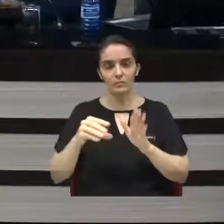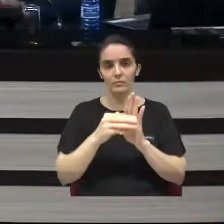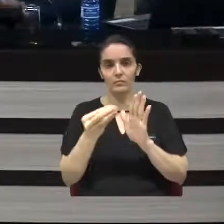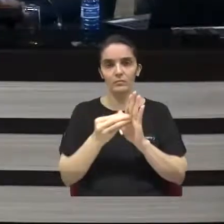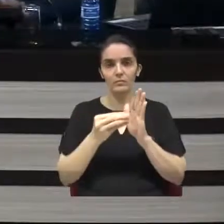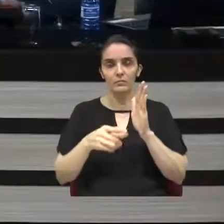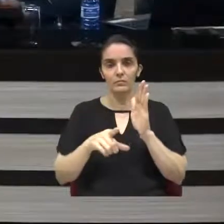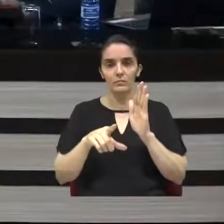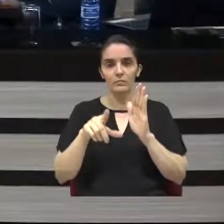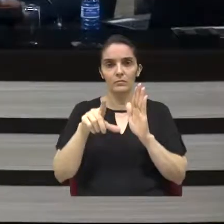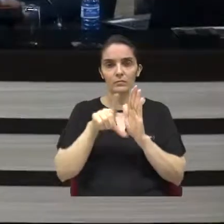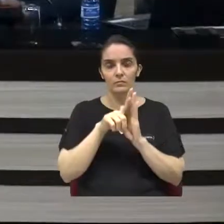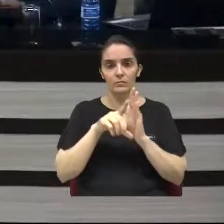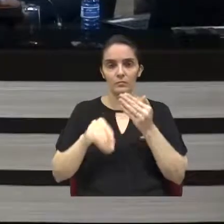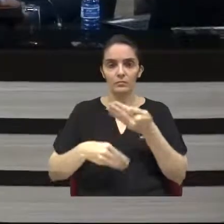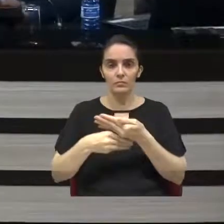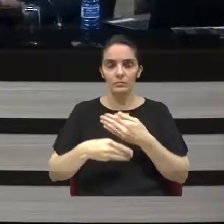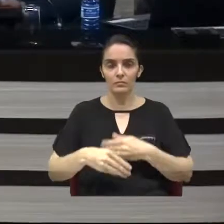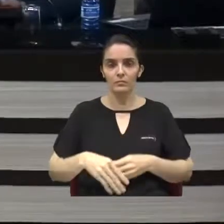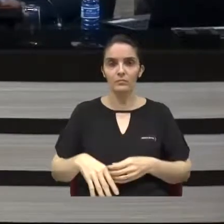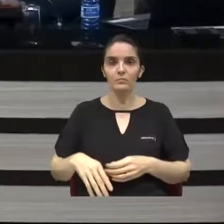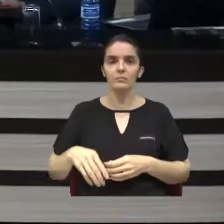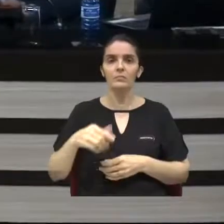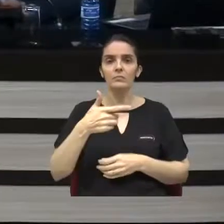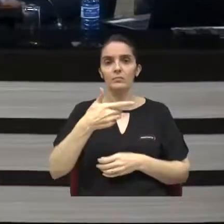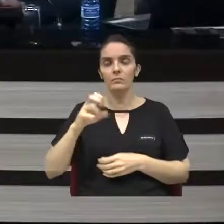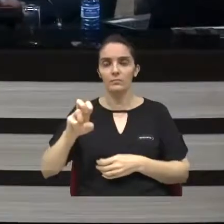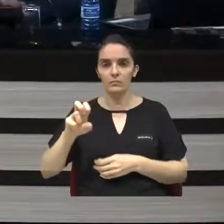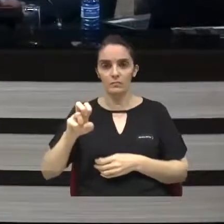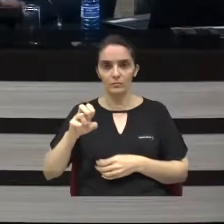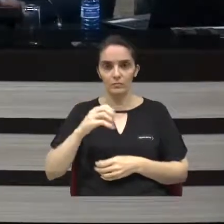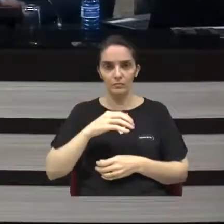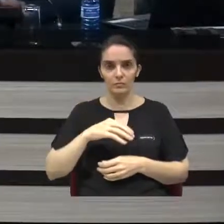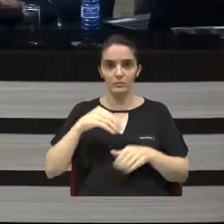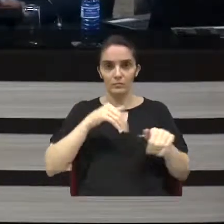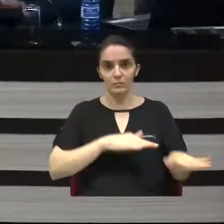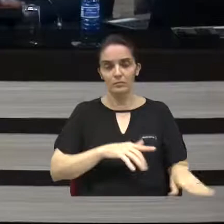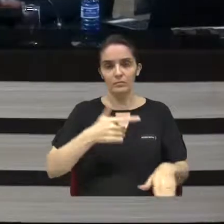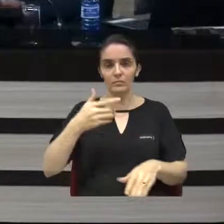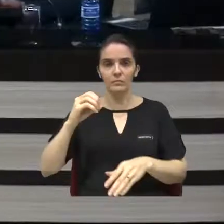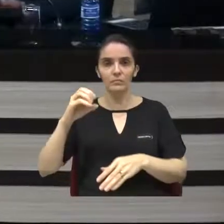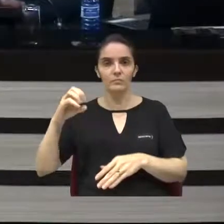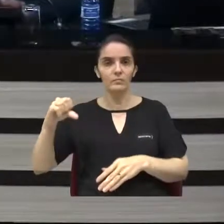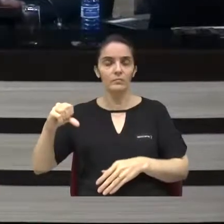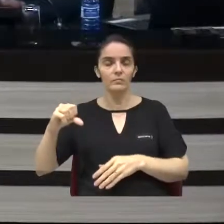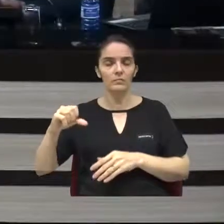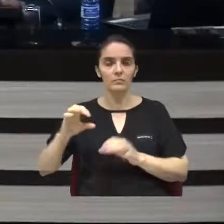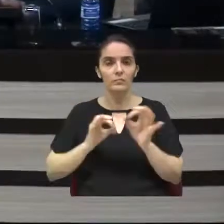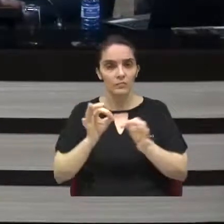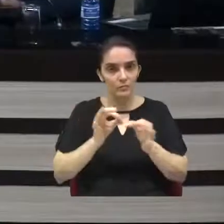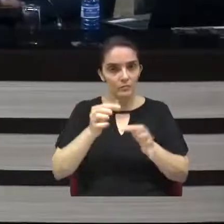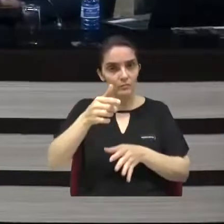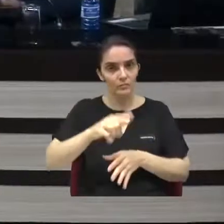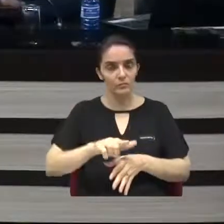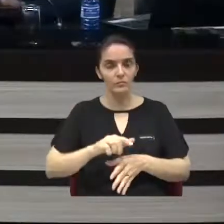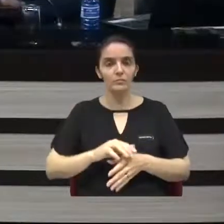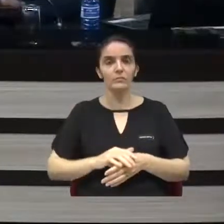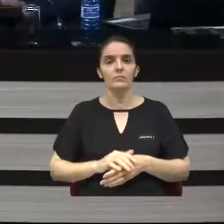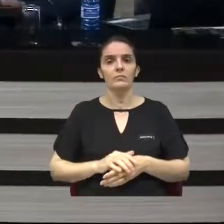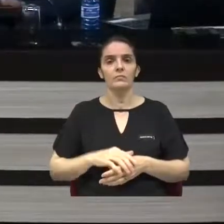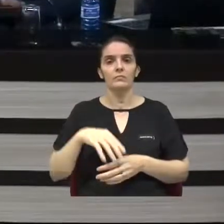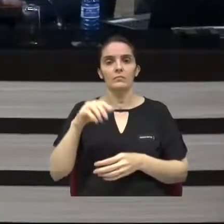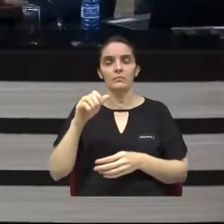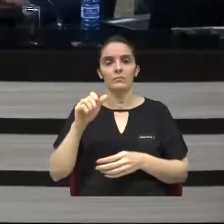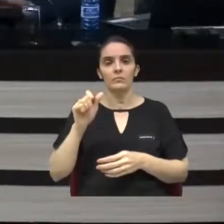Lei Complementar 487, de 25 de setembro de 2009, que reorganiza o regime próprio de previdência social